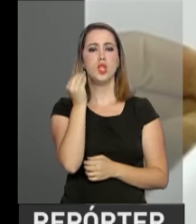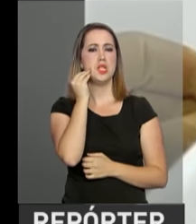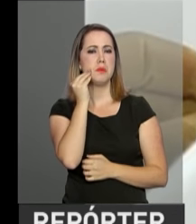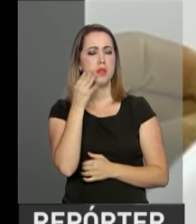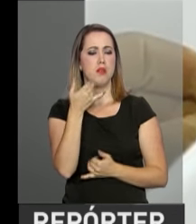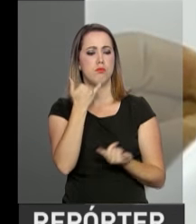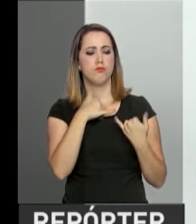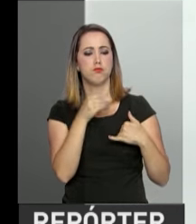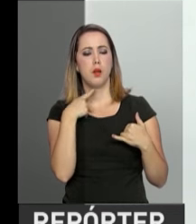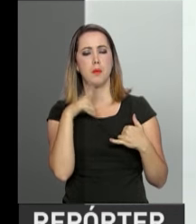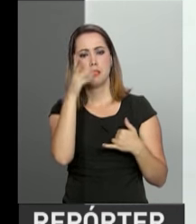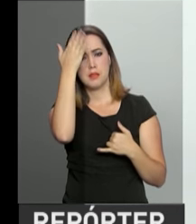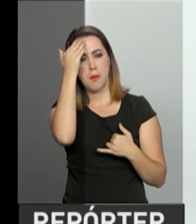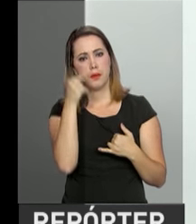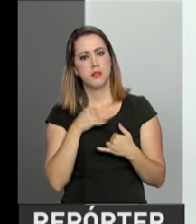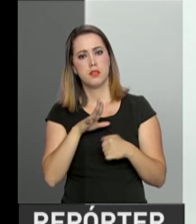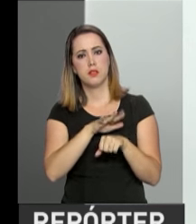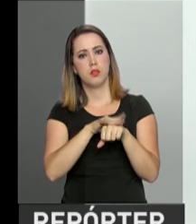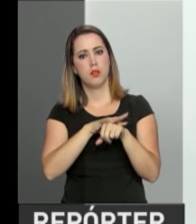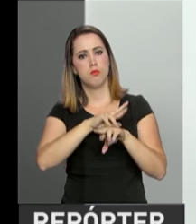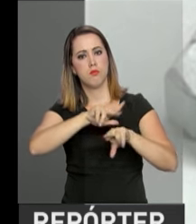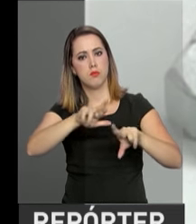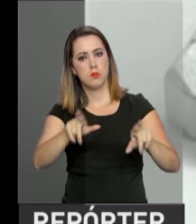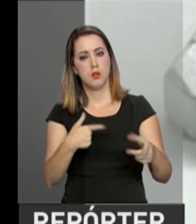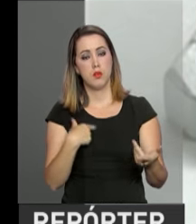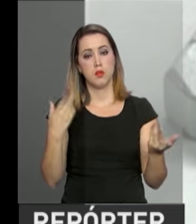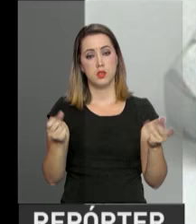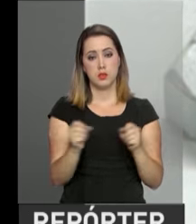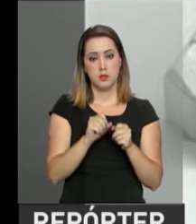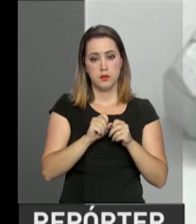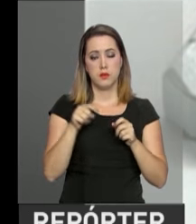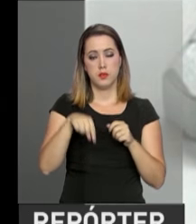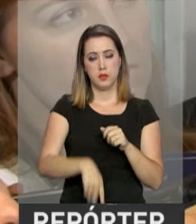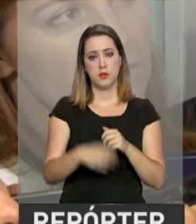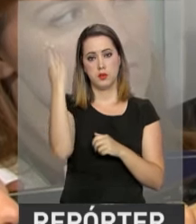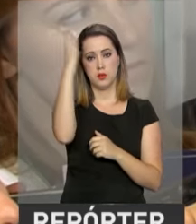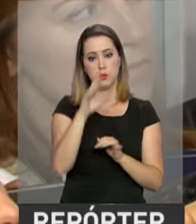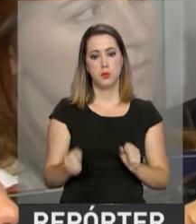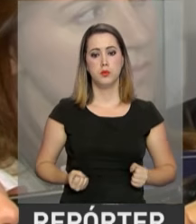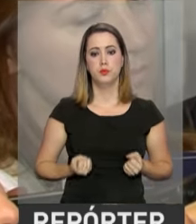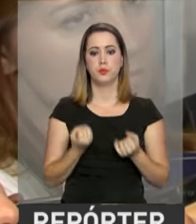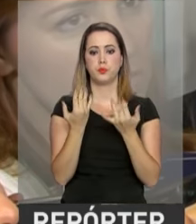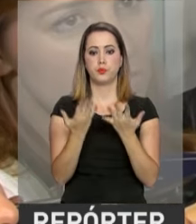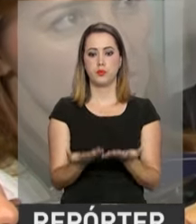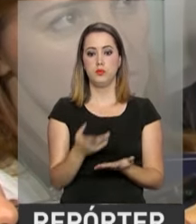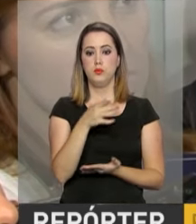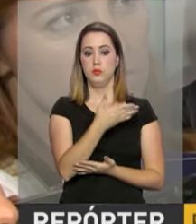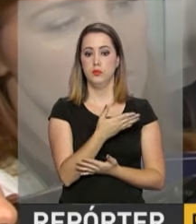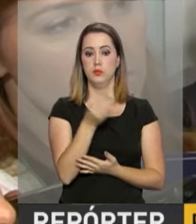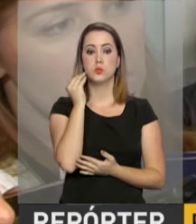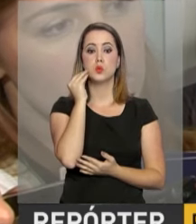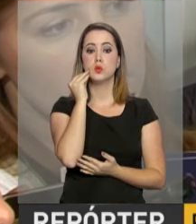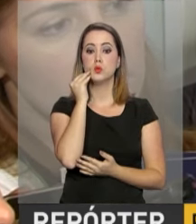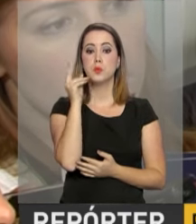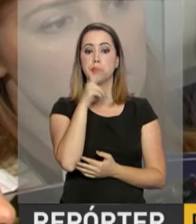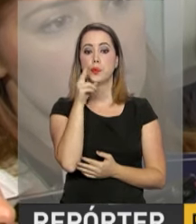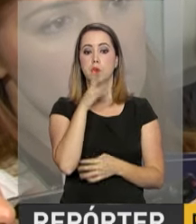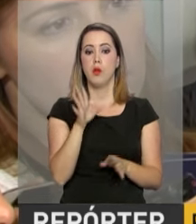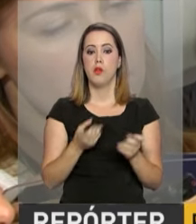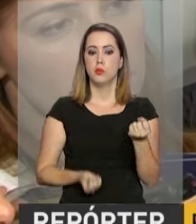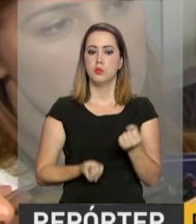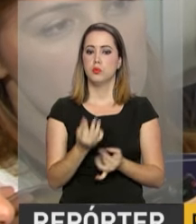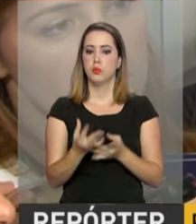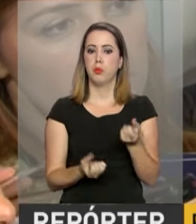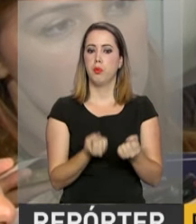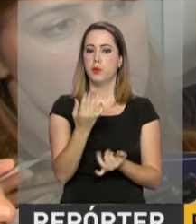hepatite eo zico vírus vão ser produzidos no brasil em larga escala os testes rápidos estão avançando muito no brasil em